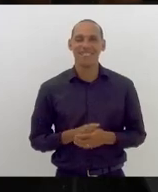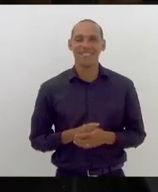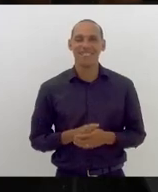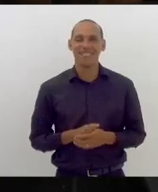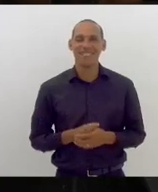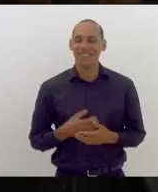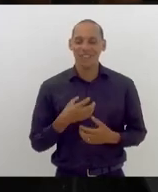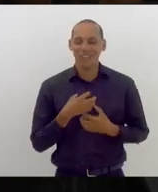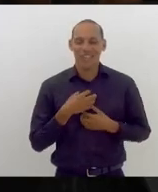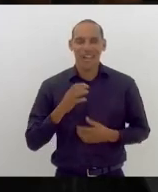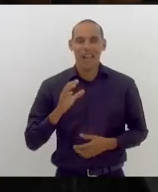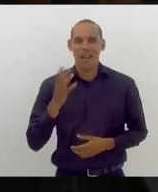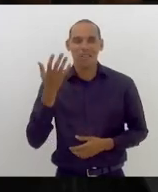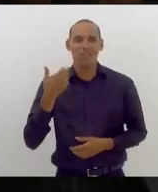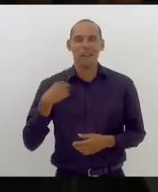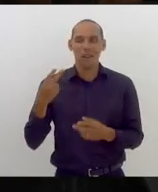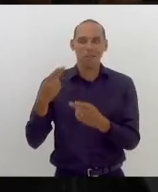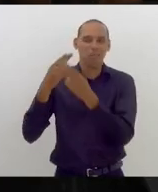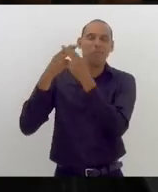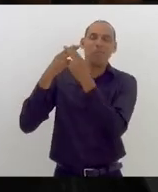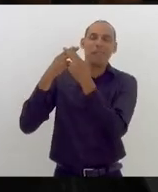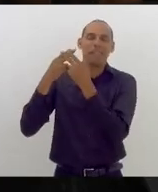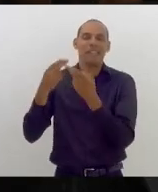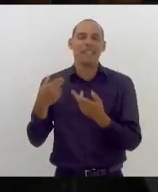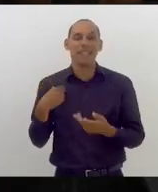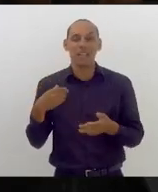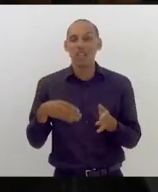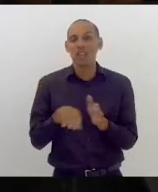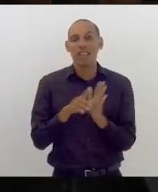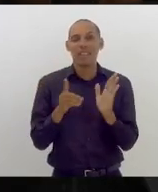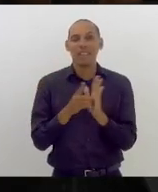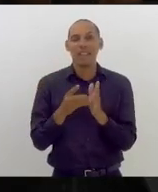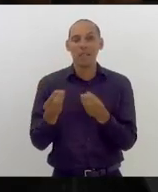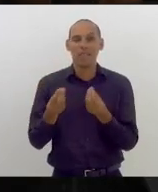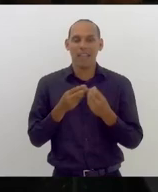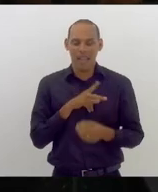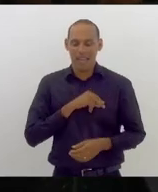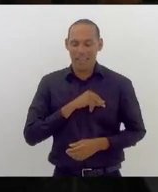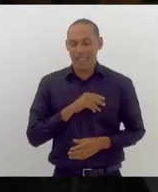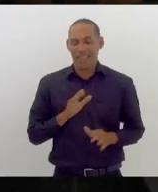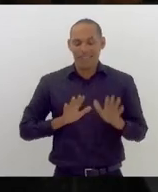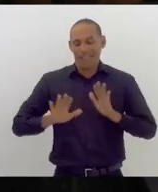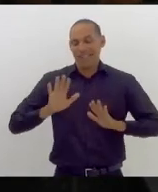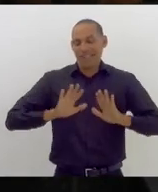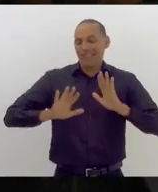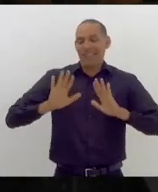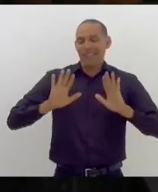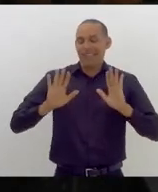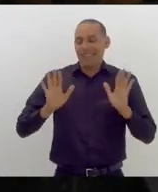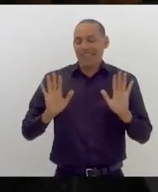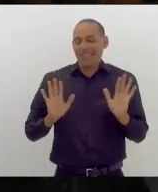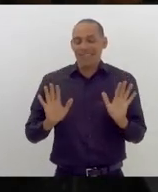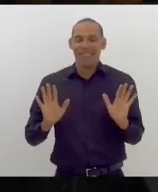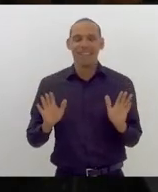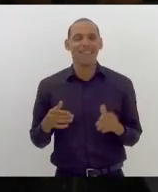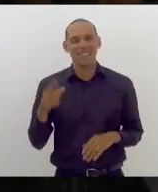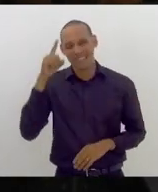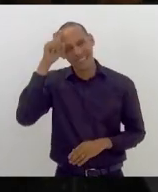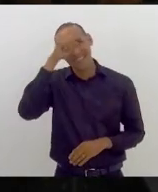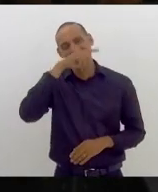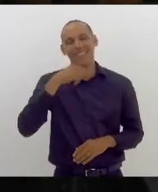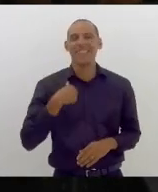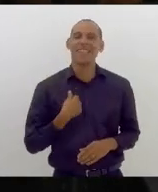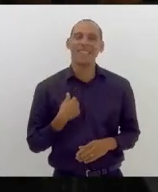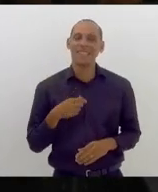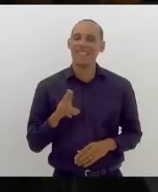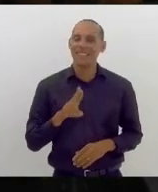alguma maneira, ter meio quase um trauma. Quando eu chego, assim, cheguei no Detran, eu quero me dar o crachá, eu fico assim, caramba, crachá, a dificuldade imensa de eu